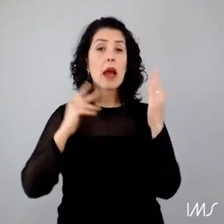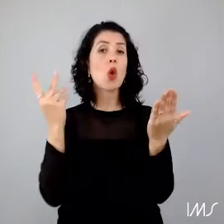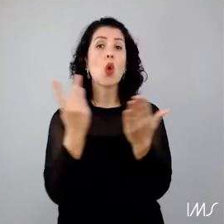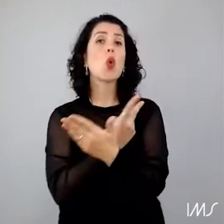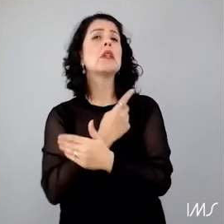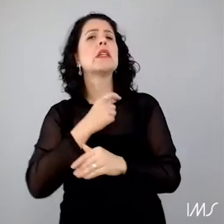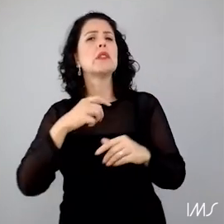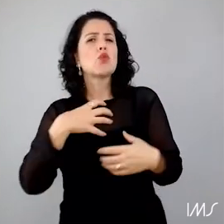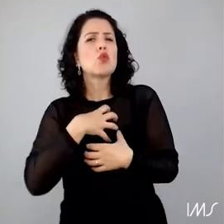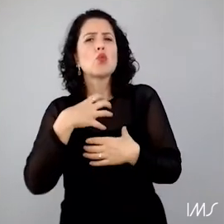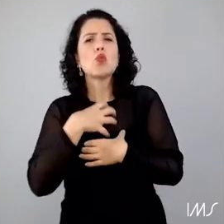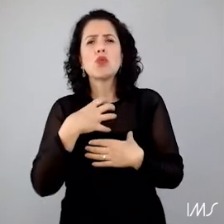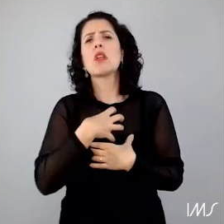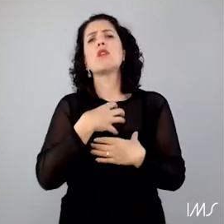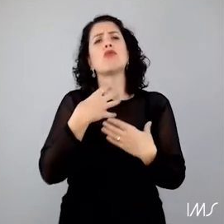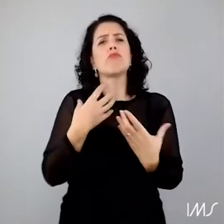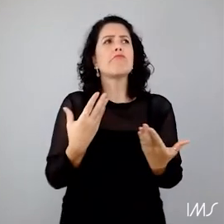de maneira bastante,